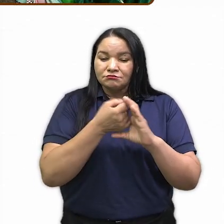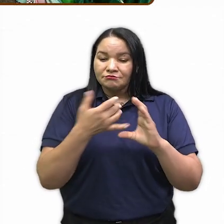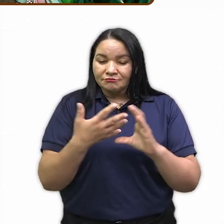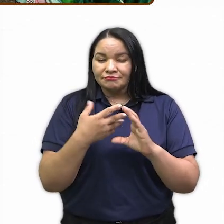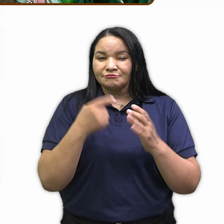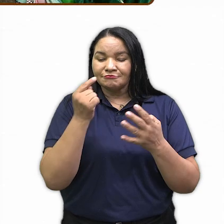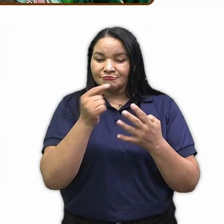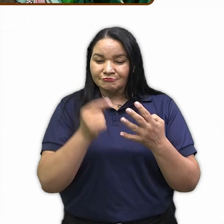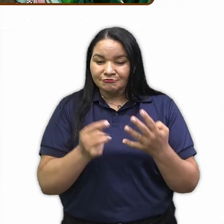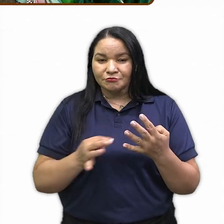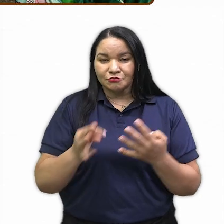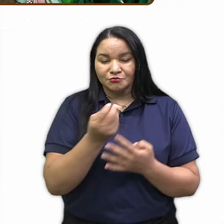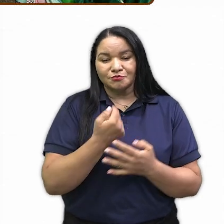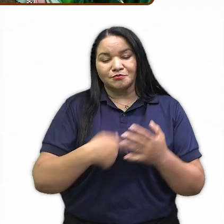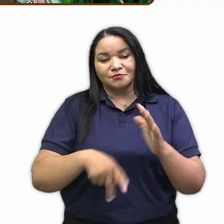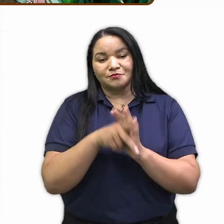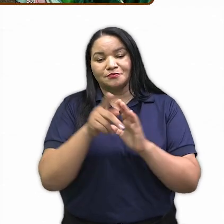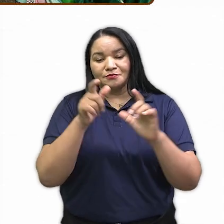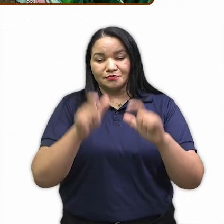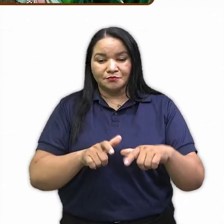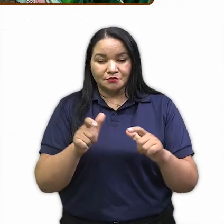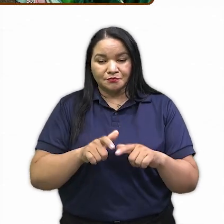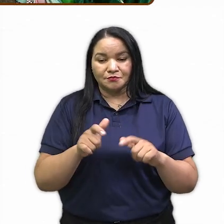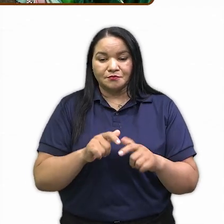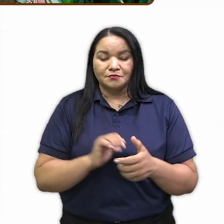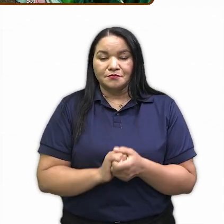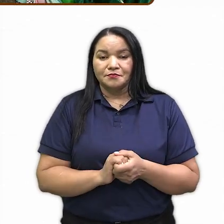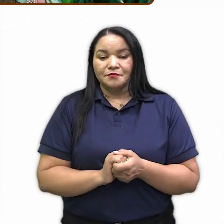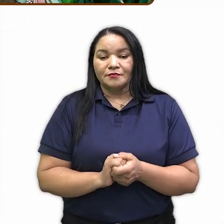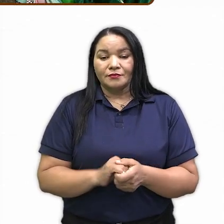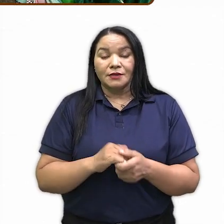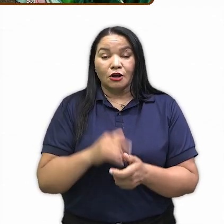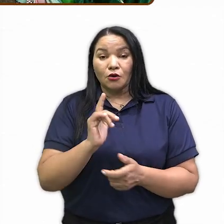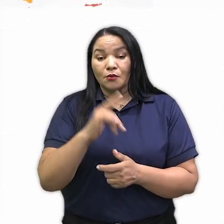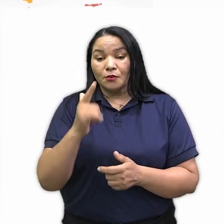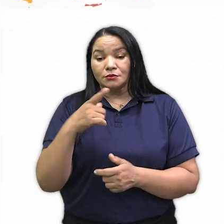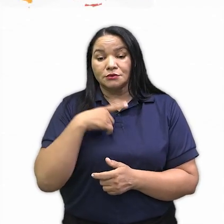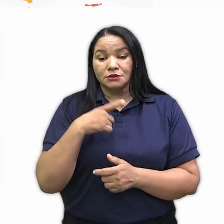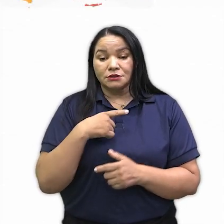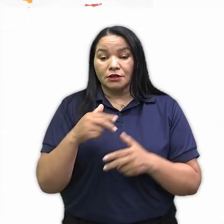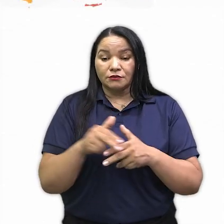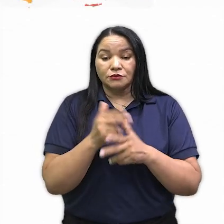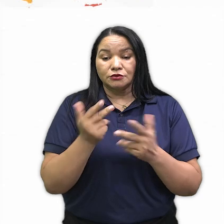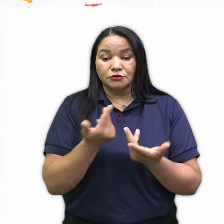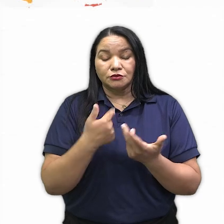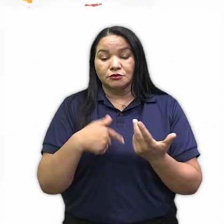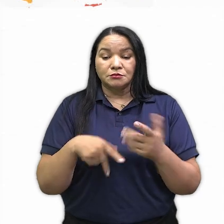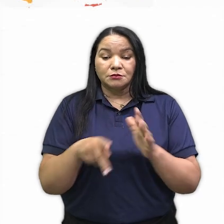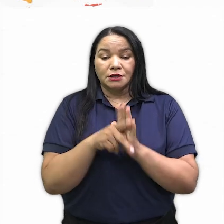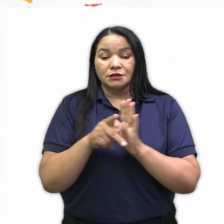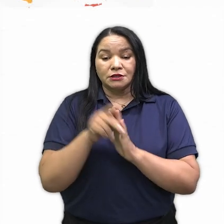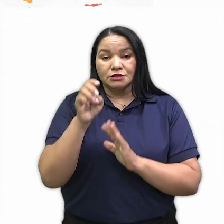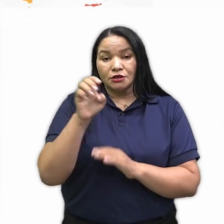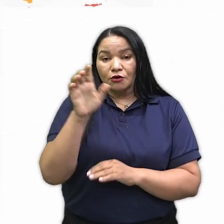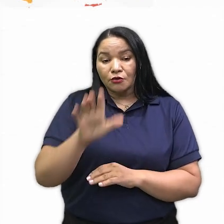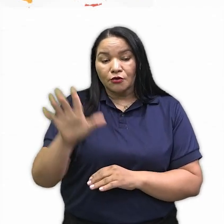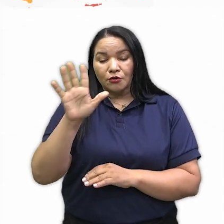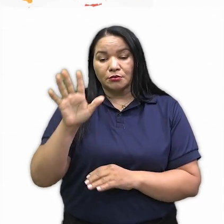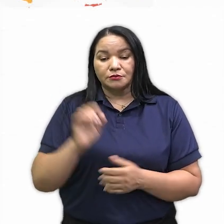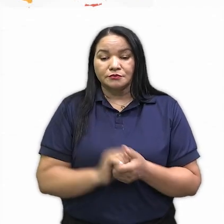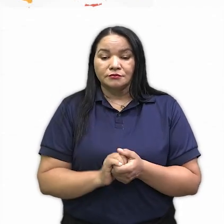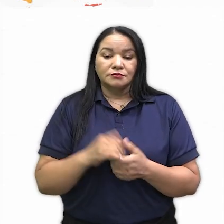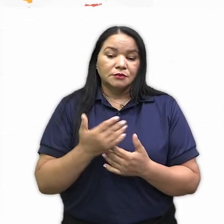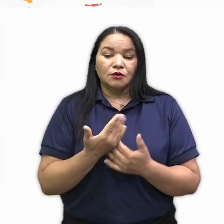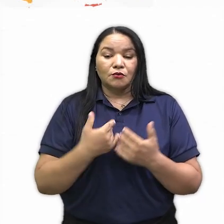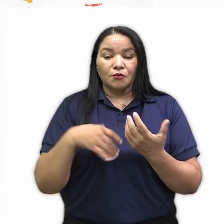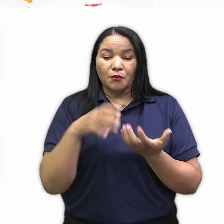caracterizando muito essa região da Ásia. Mas também teremos aí as etnias europeias, gente. O